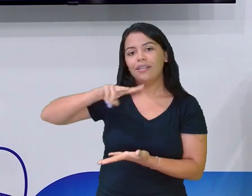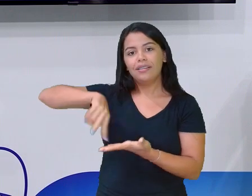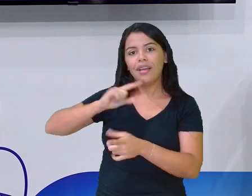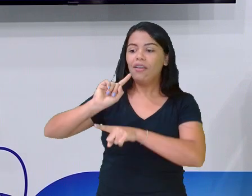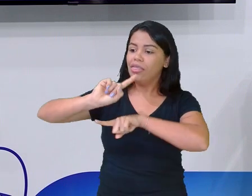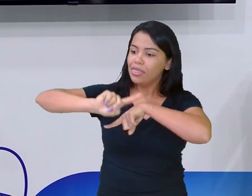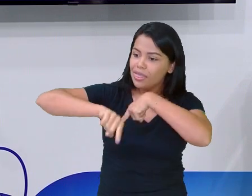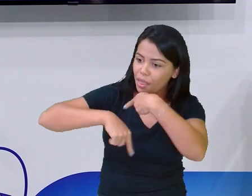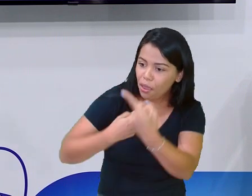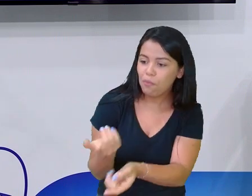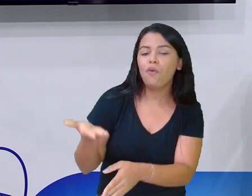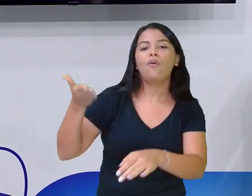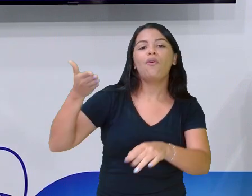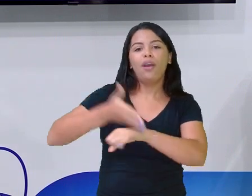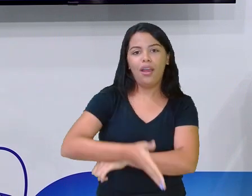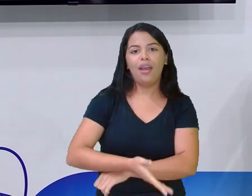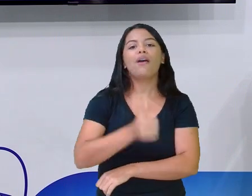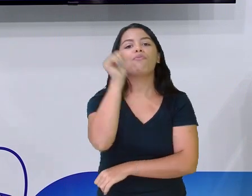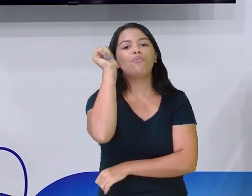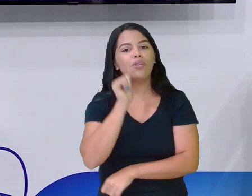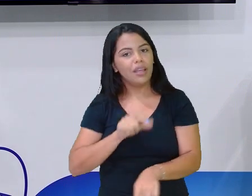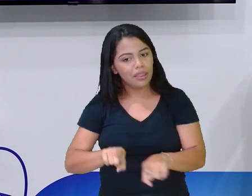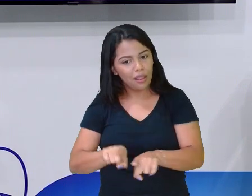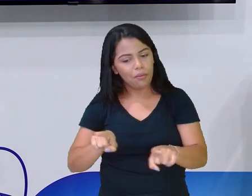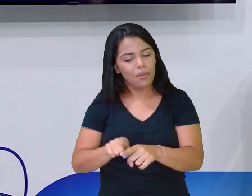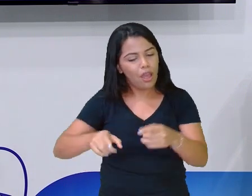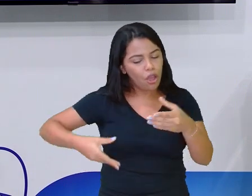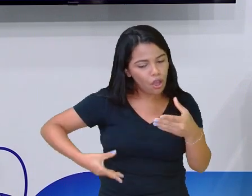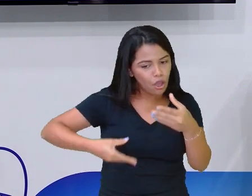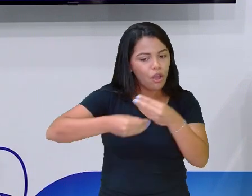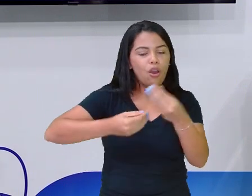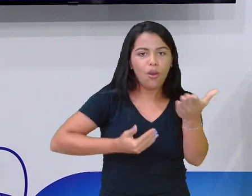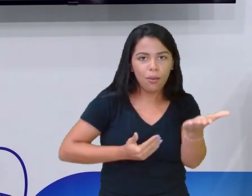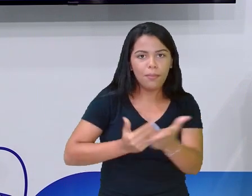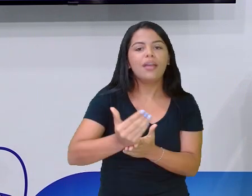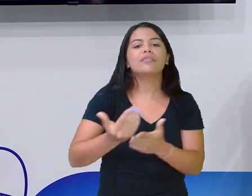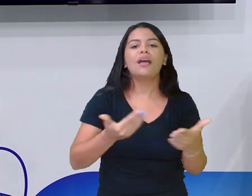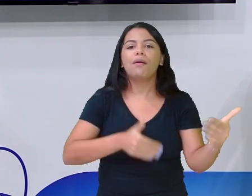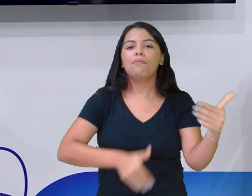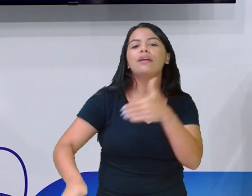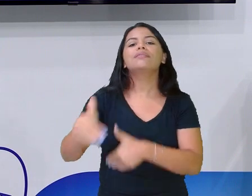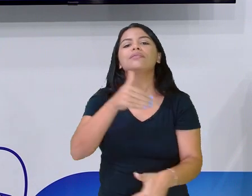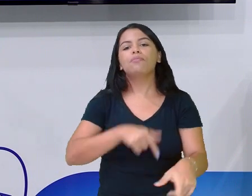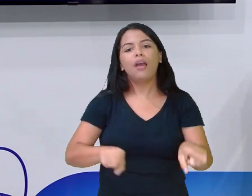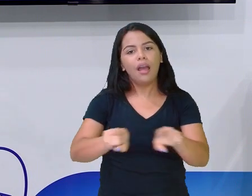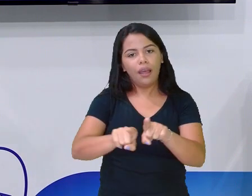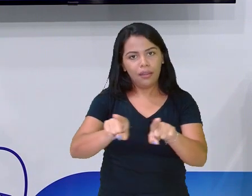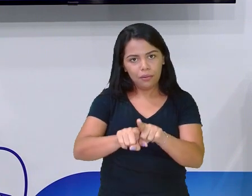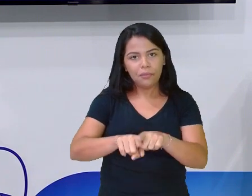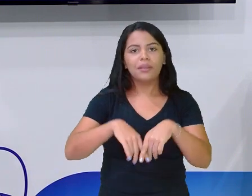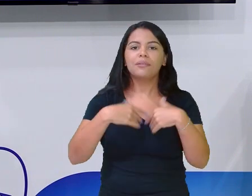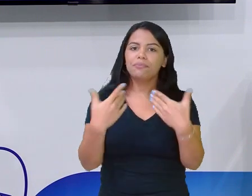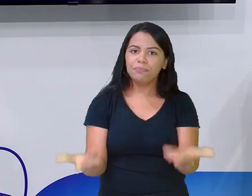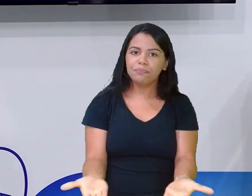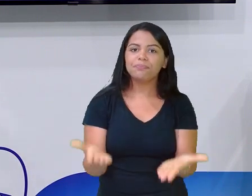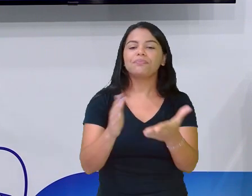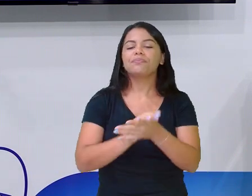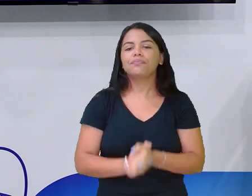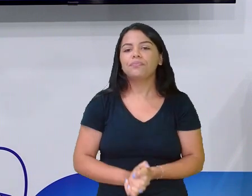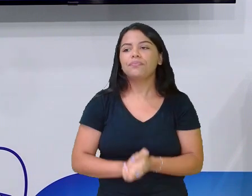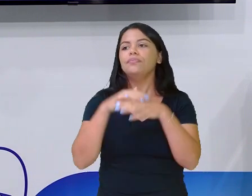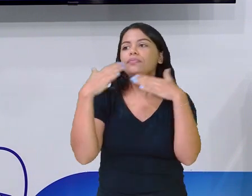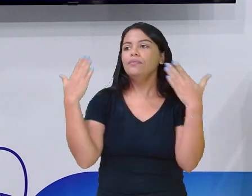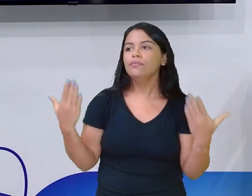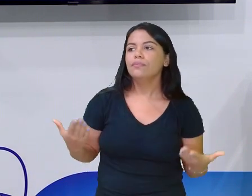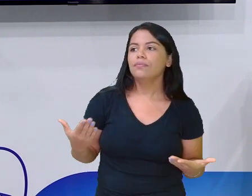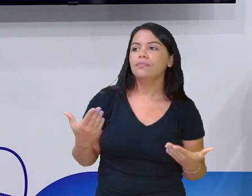é que elas integram, começam a fazer parte do balé, desse dançar, desse balé clássico.